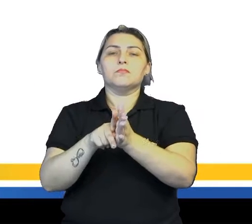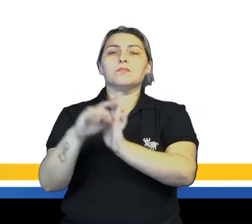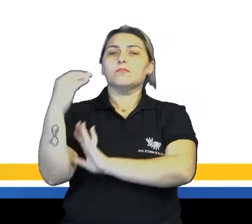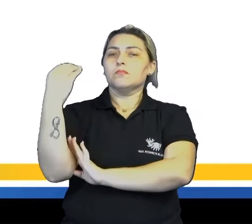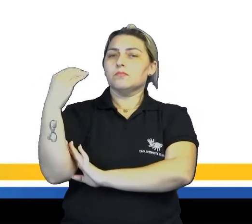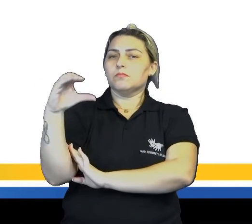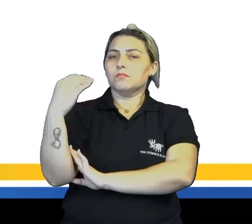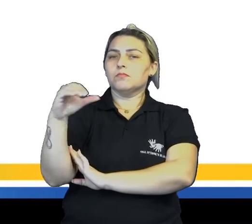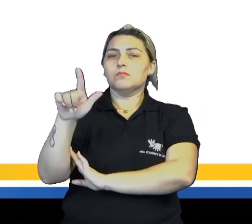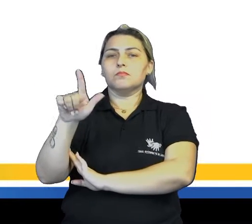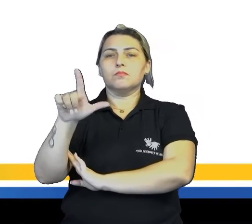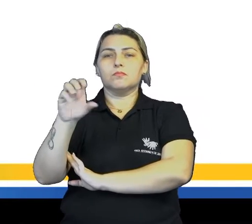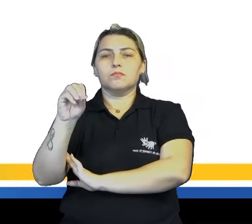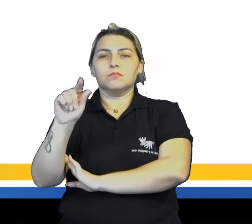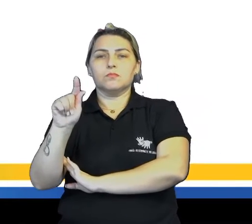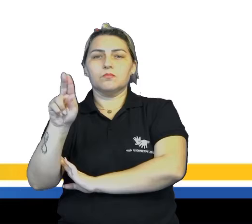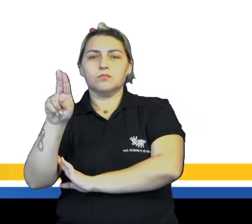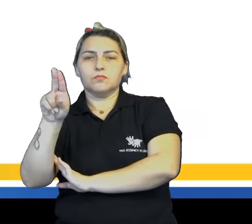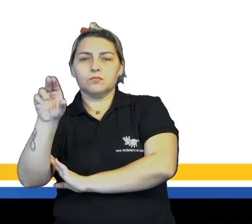grego,